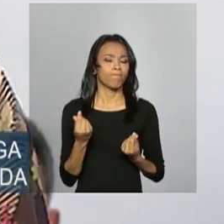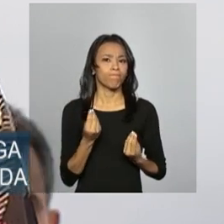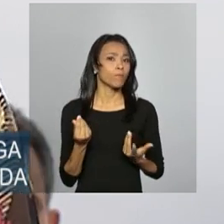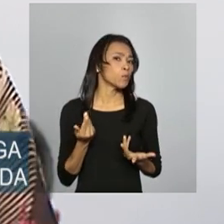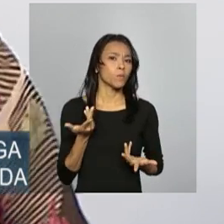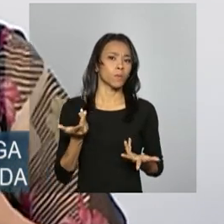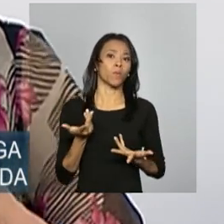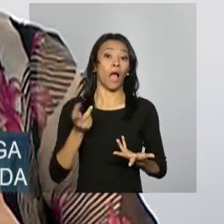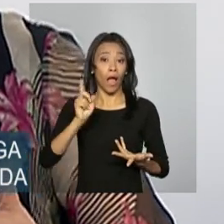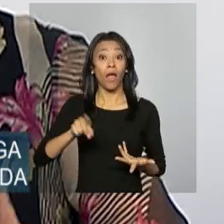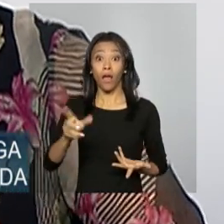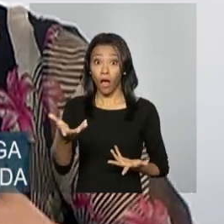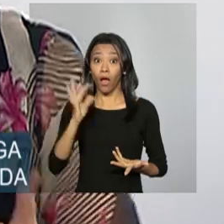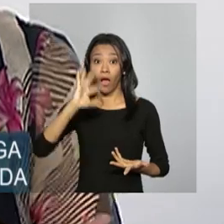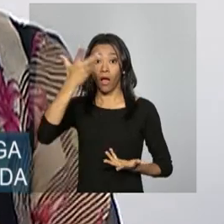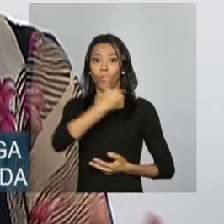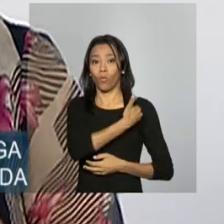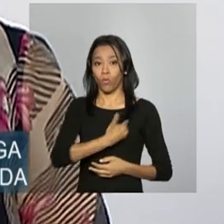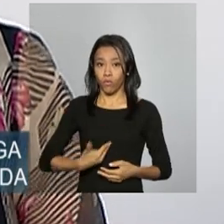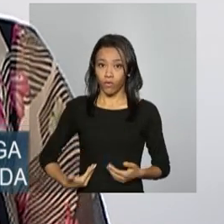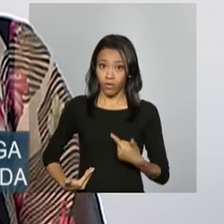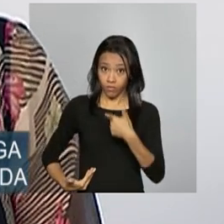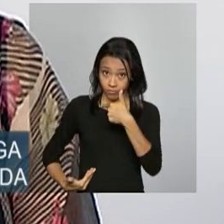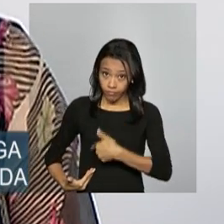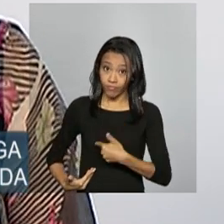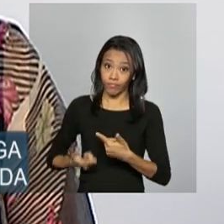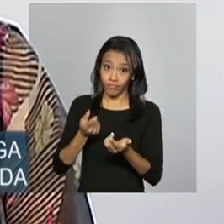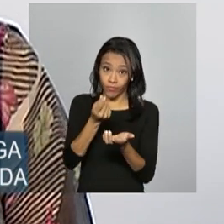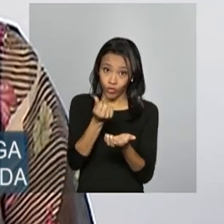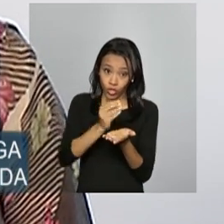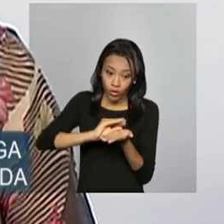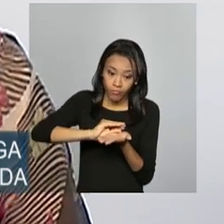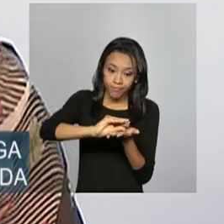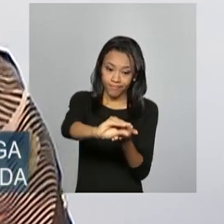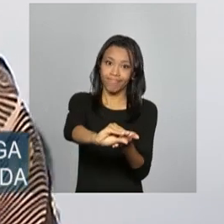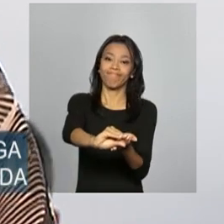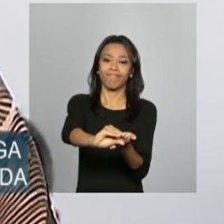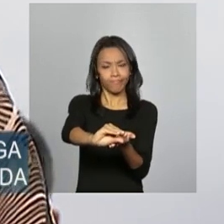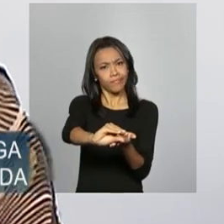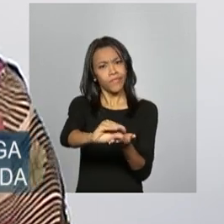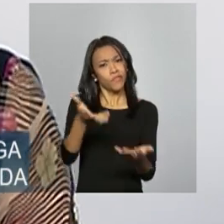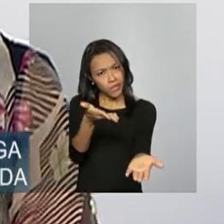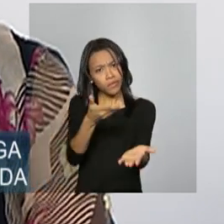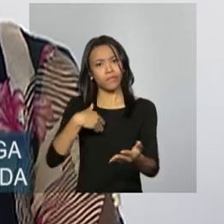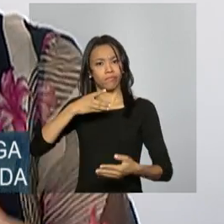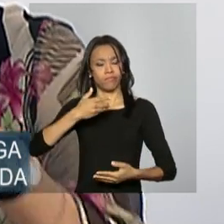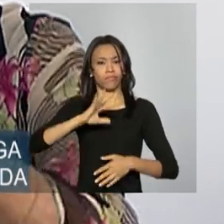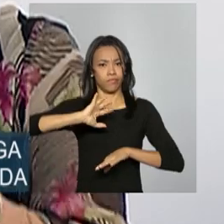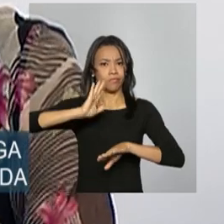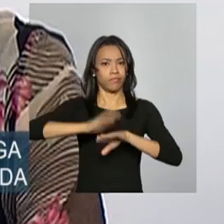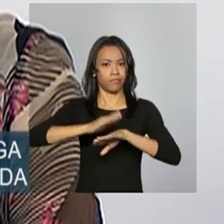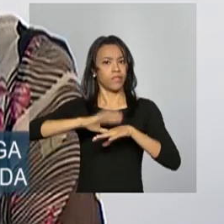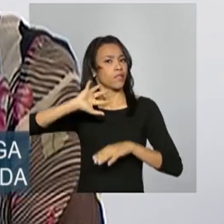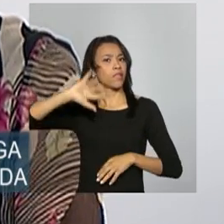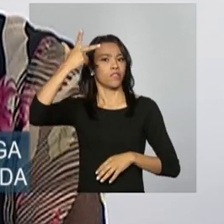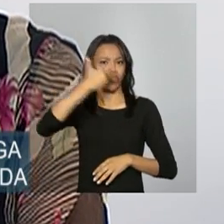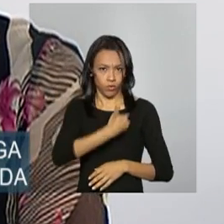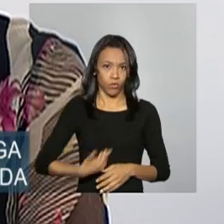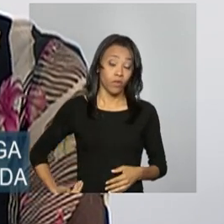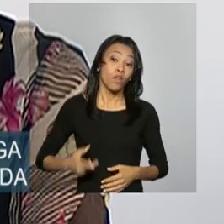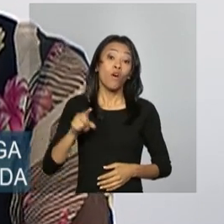É o governo entrando com uma parte. E foi isso que nós fizemos. Vocês